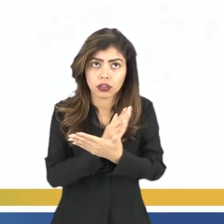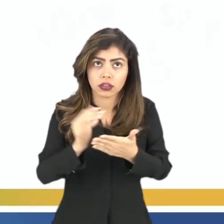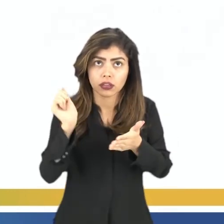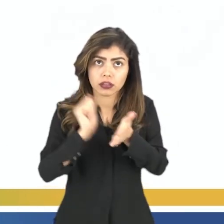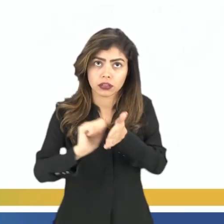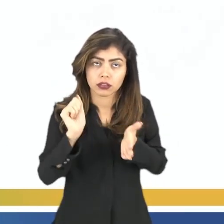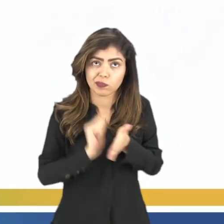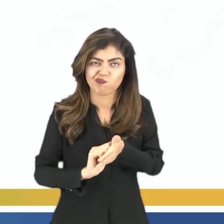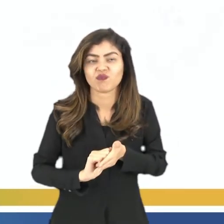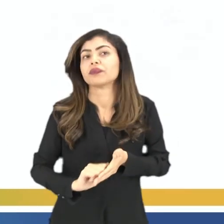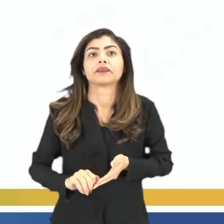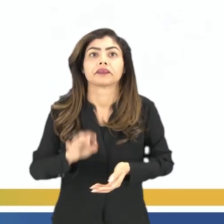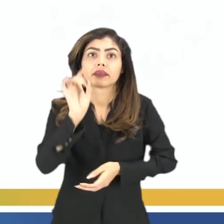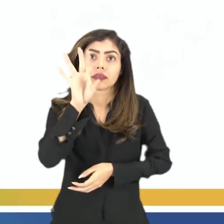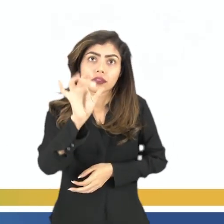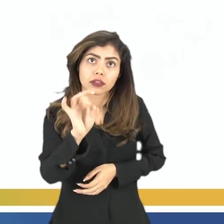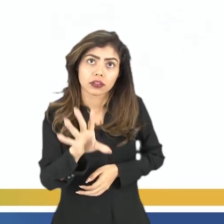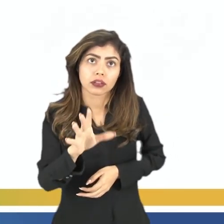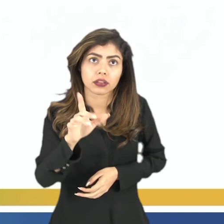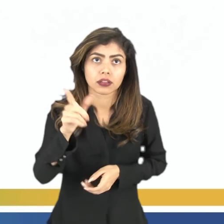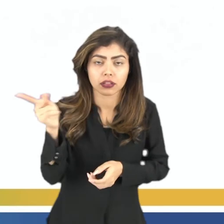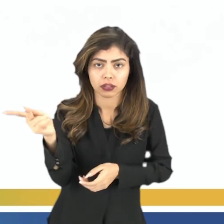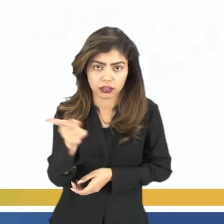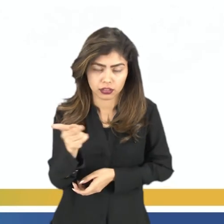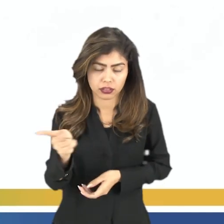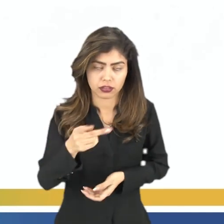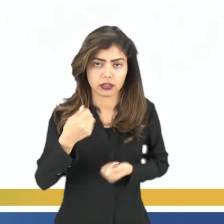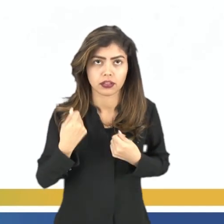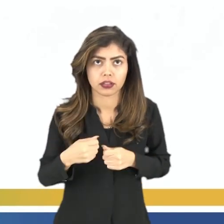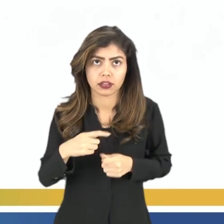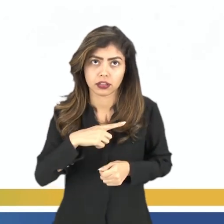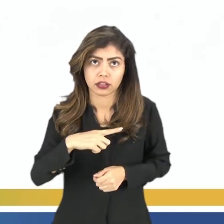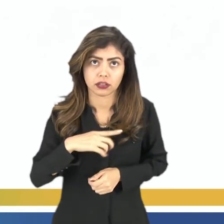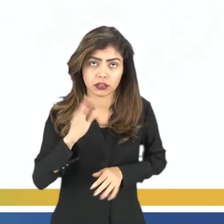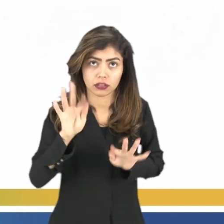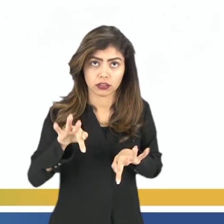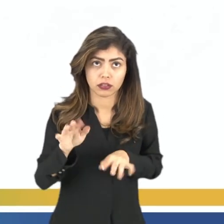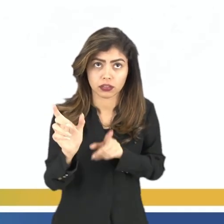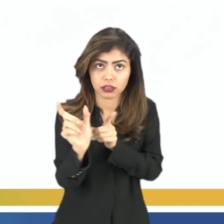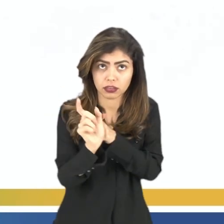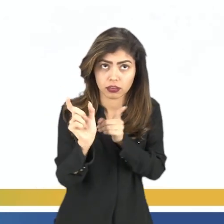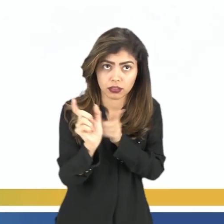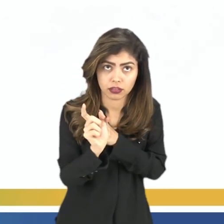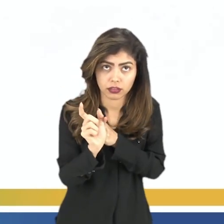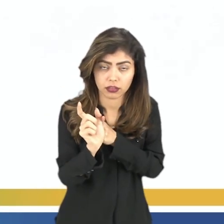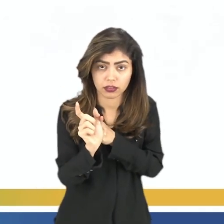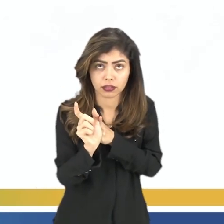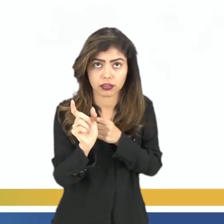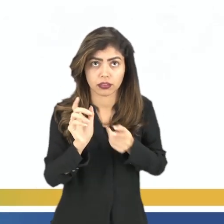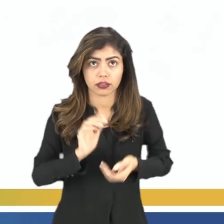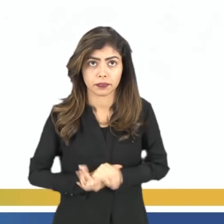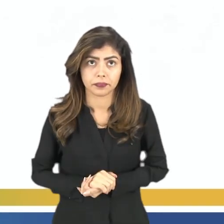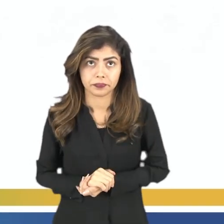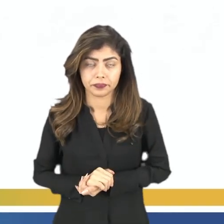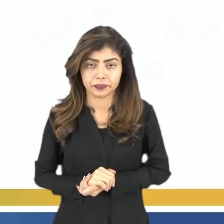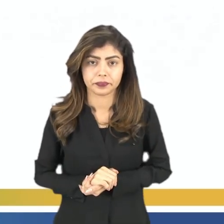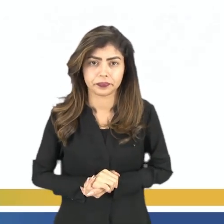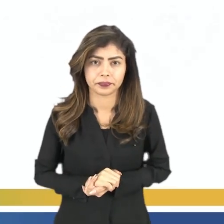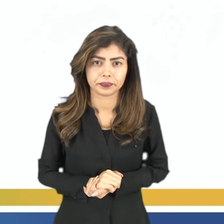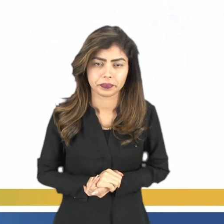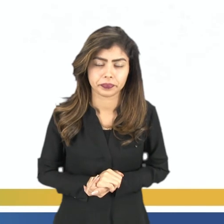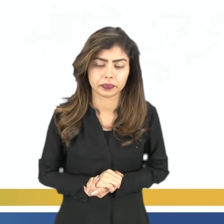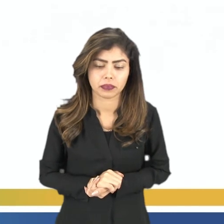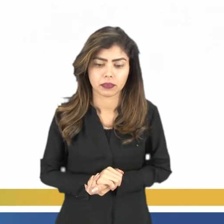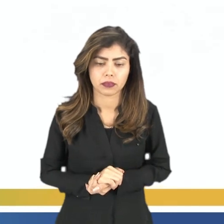algunas descripciones y para cada una de ellas pertenece a la función que la palabra está